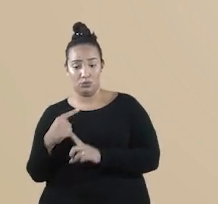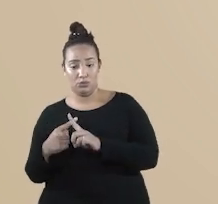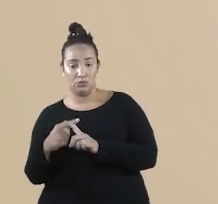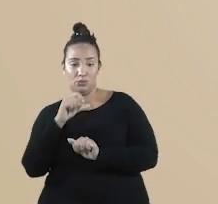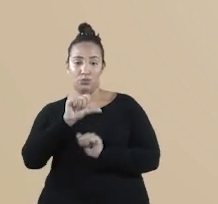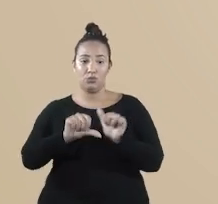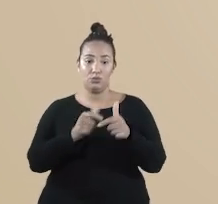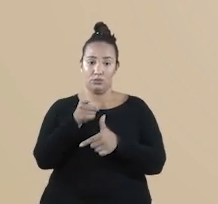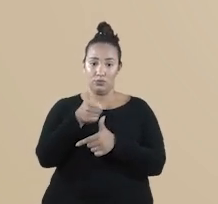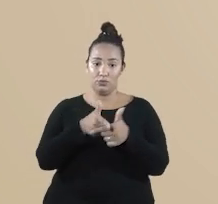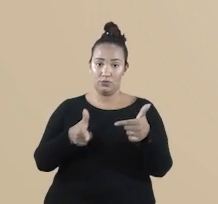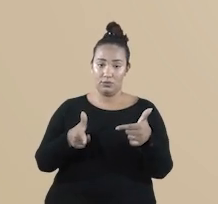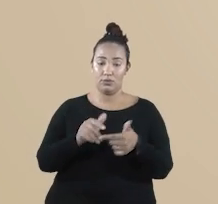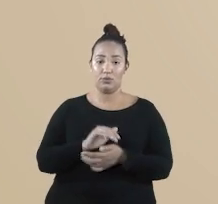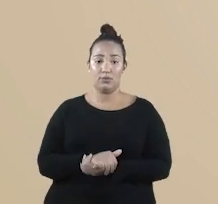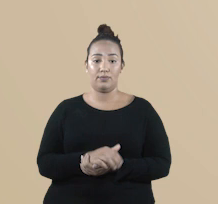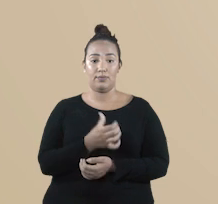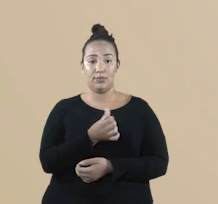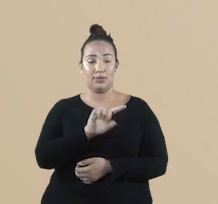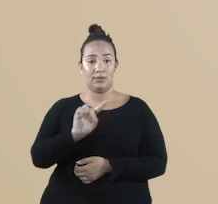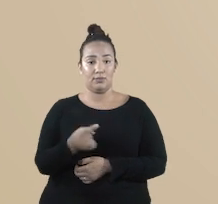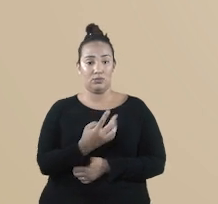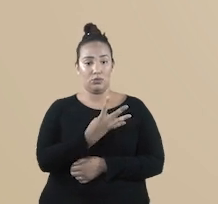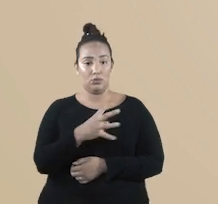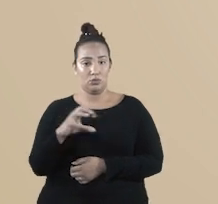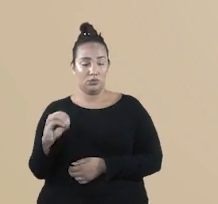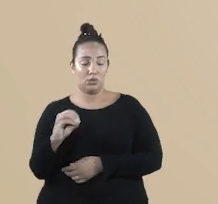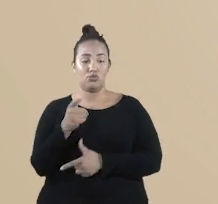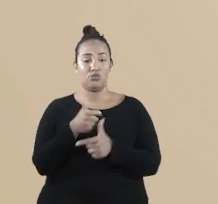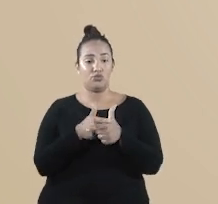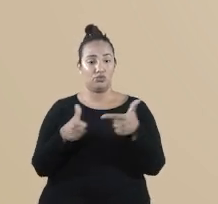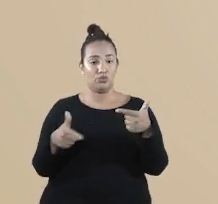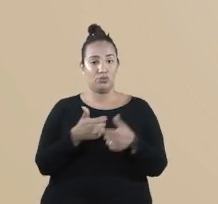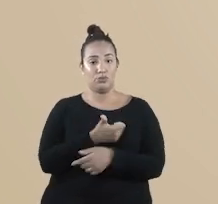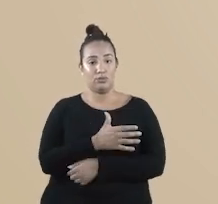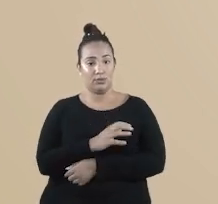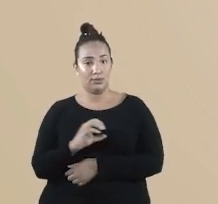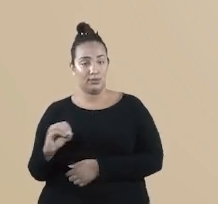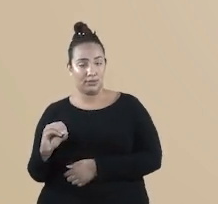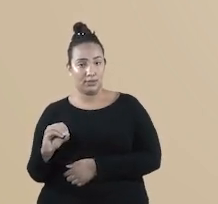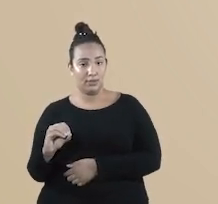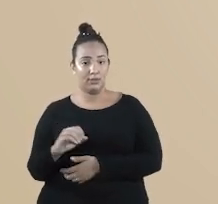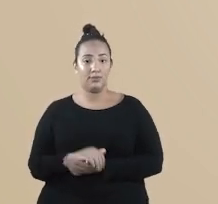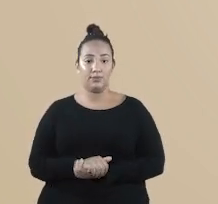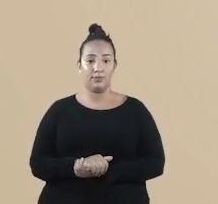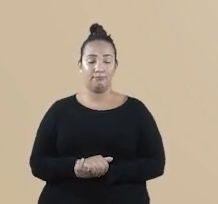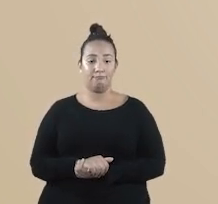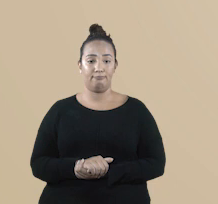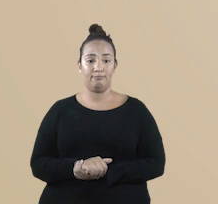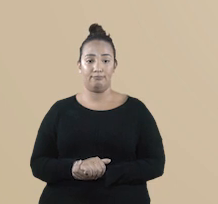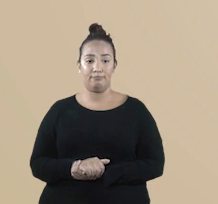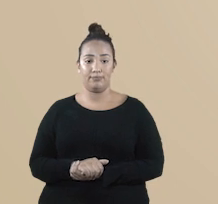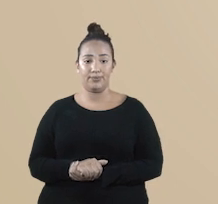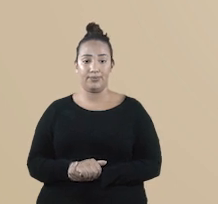multiplicando, dividindo. Ó, N é igual a 6.400 dividido por